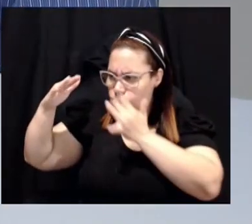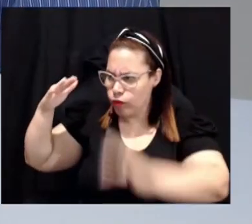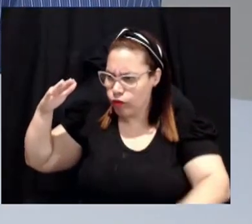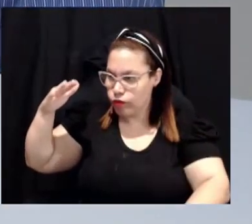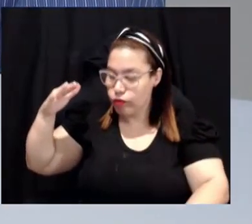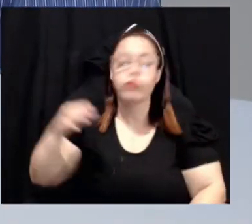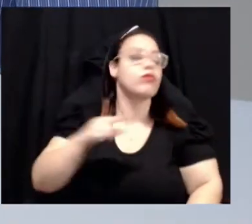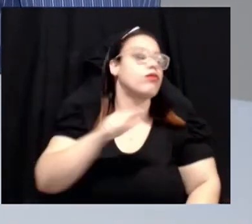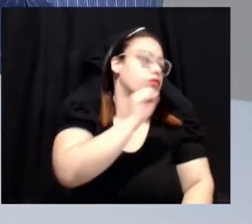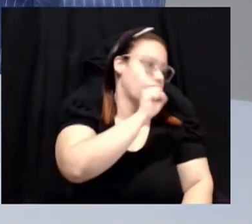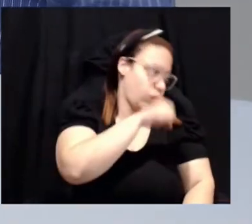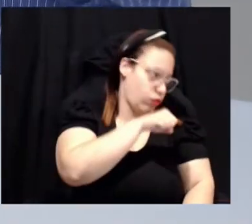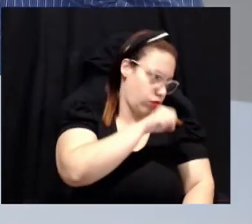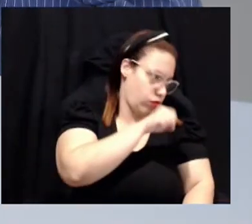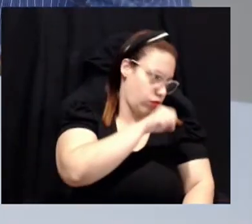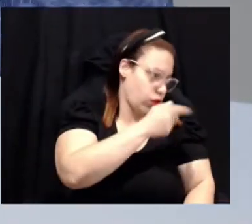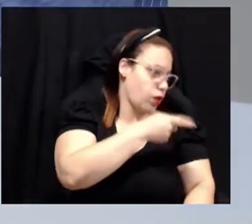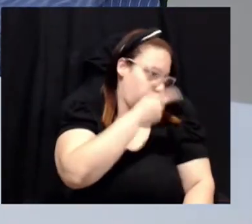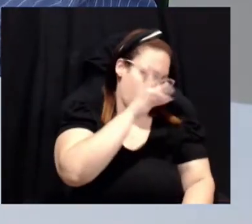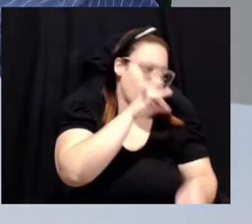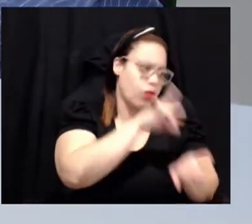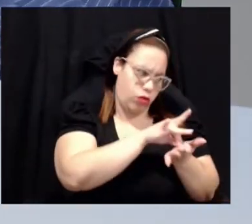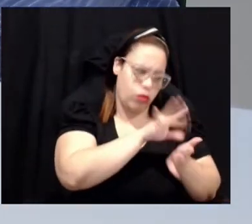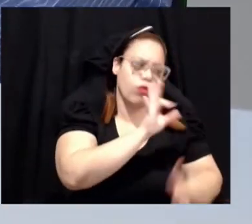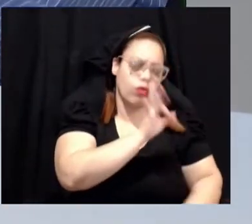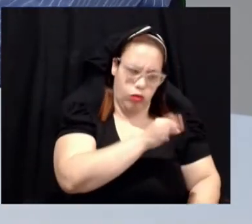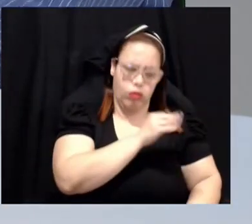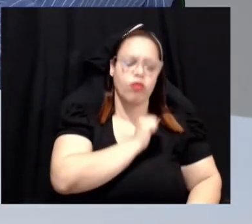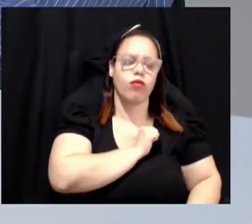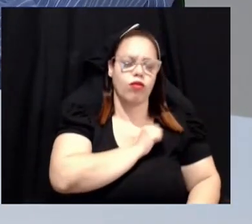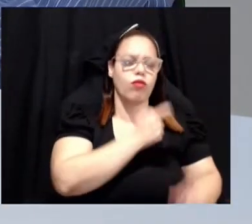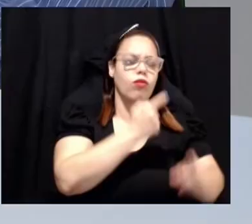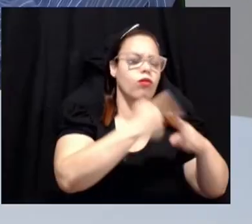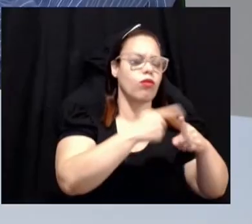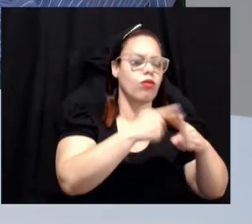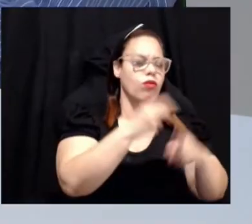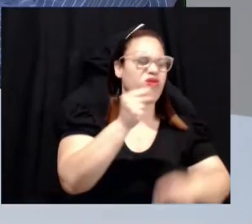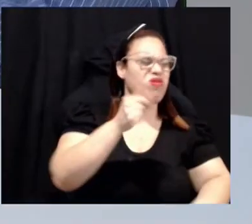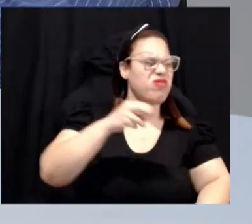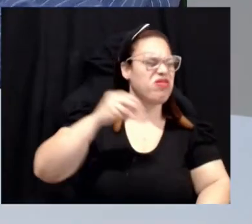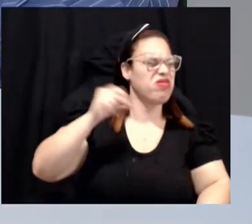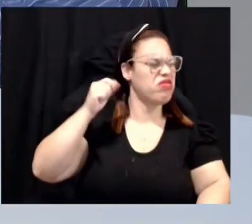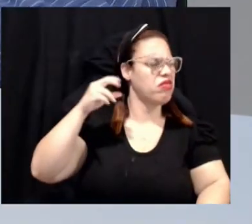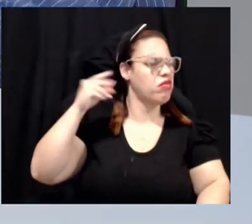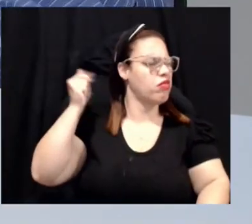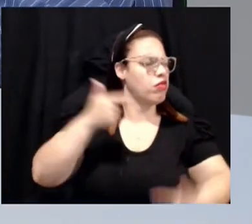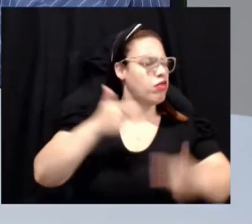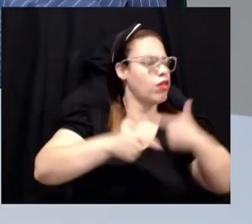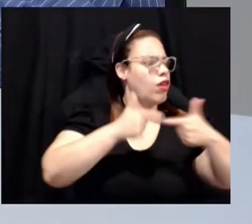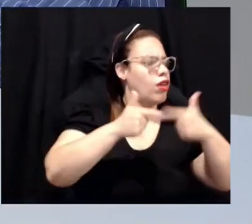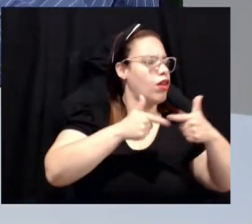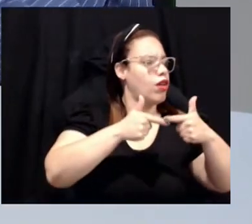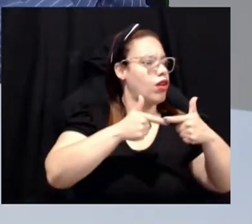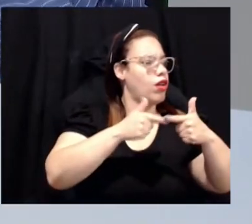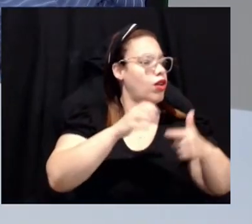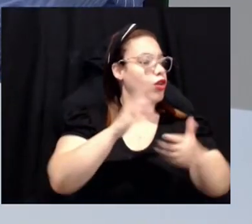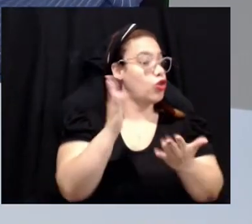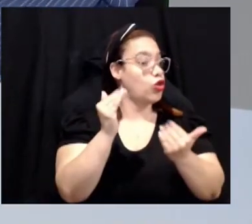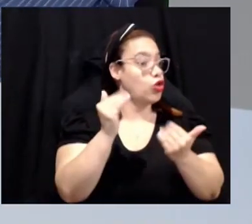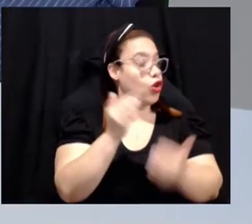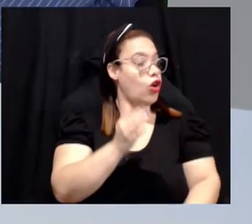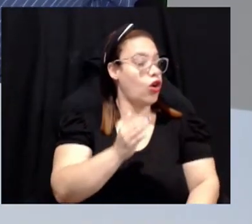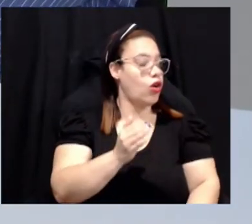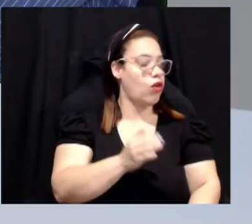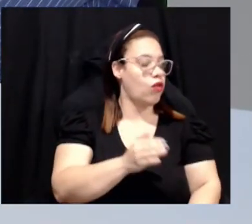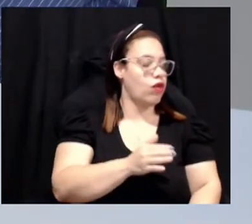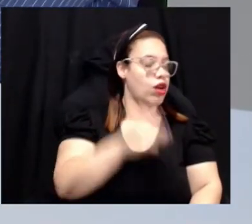diferença, e eu falo com certa propriedade, porque eu estou há muito tempo trabalhando na educação de jovens, adultos e idosos, e tenho